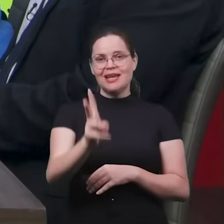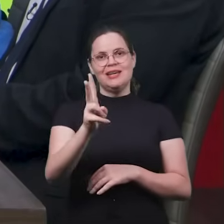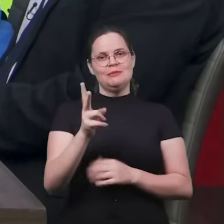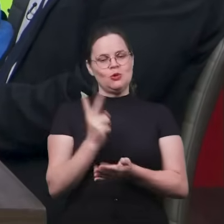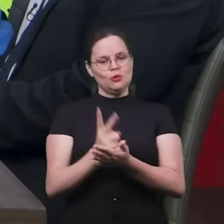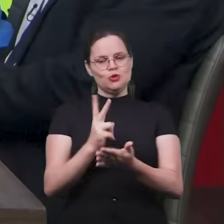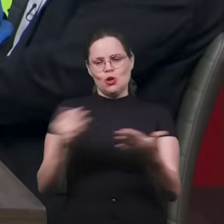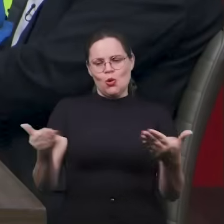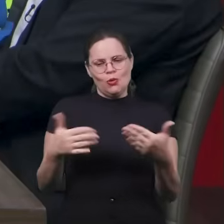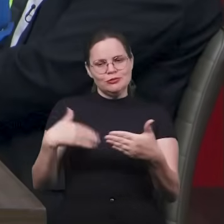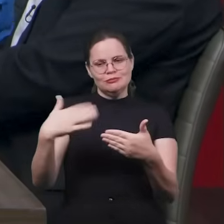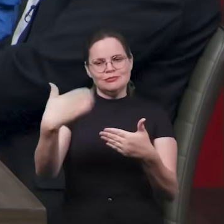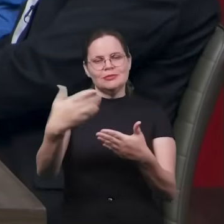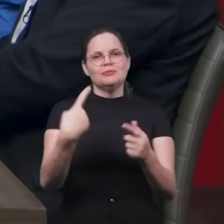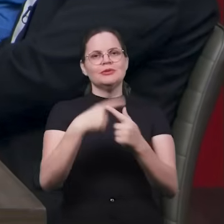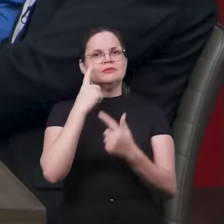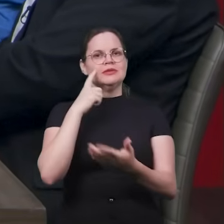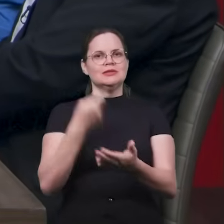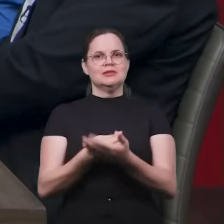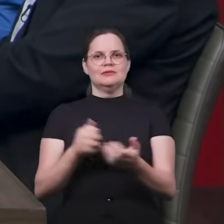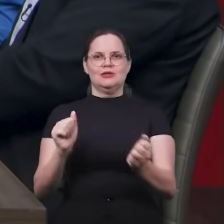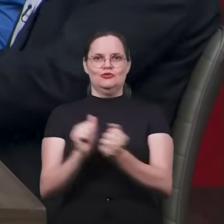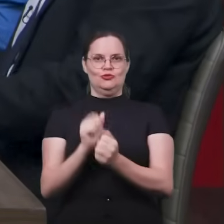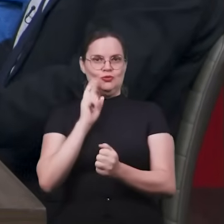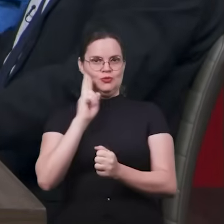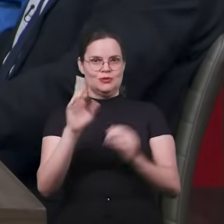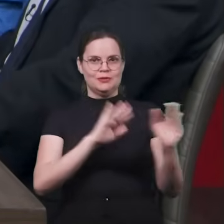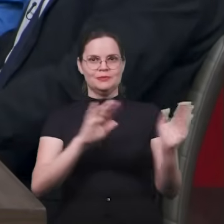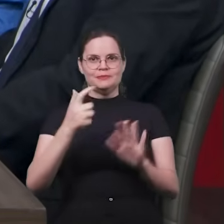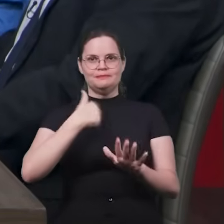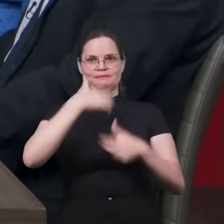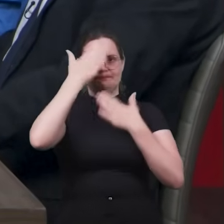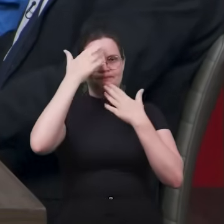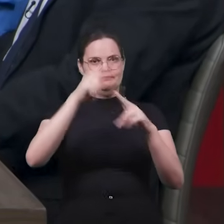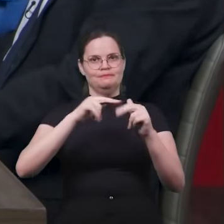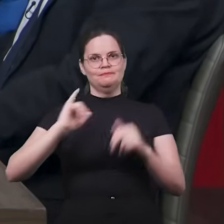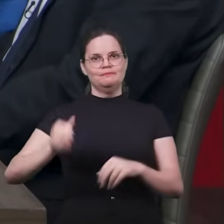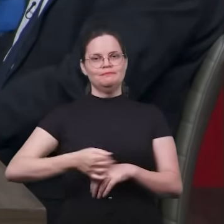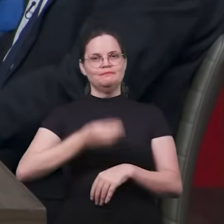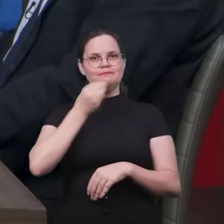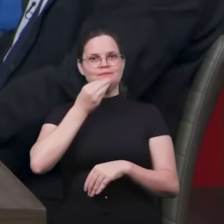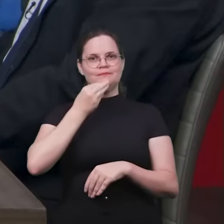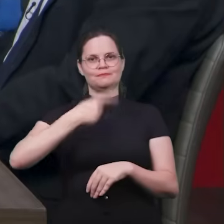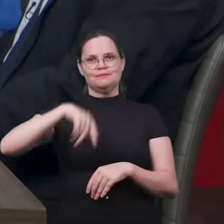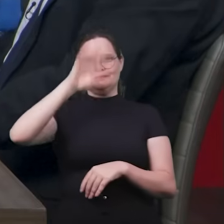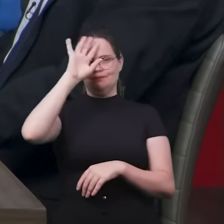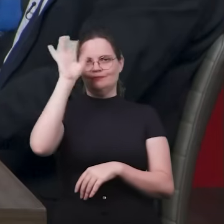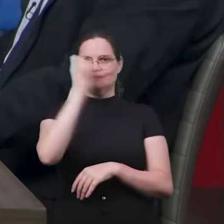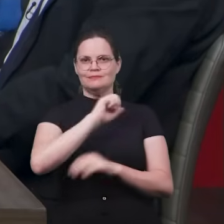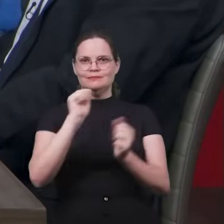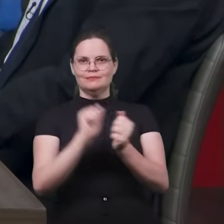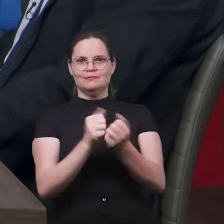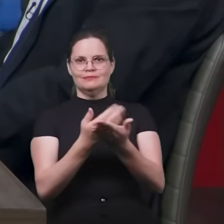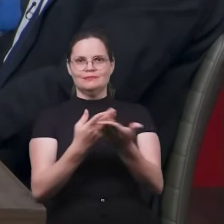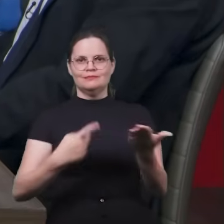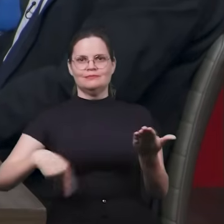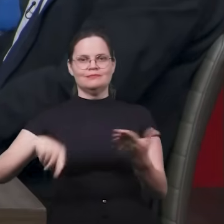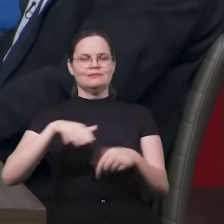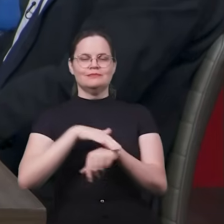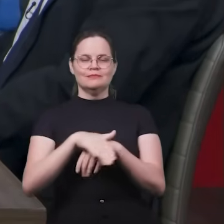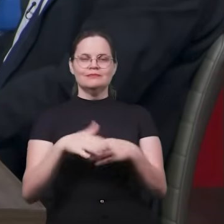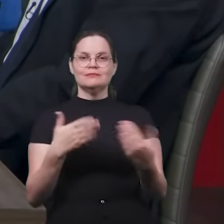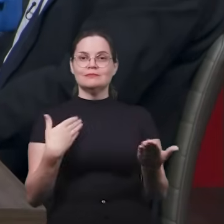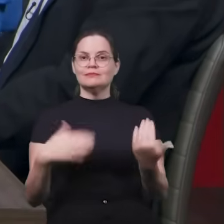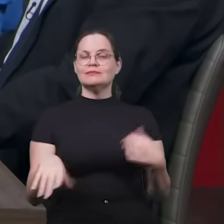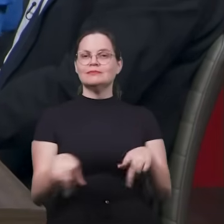o Senhor. Nós agradecemos muitíssimo por essa oportunidade de aprender mais com vocês, de conversar